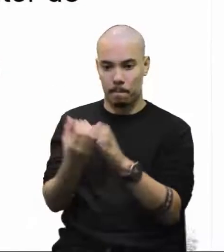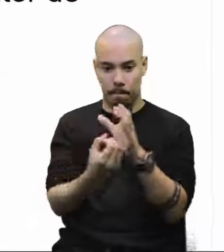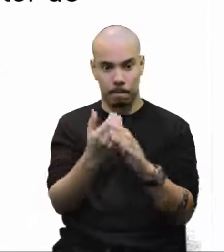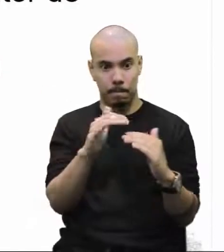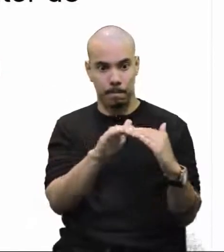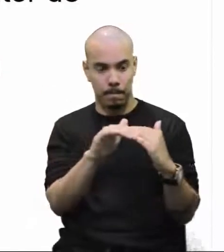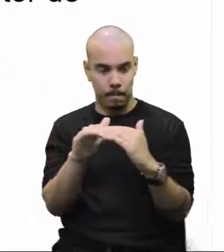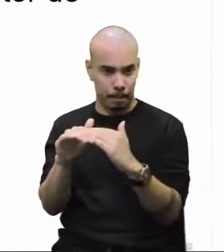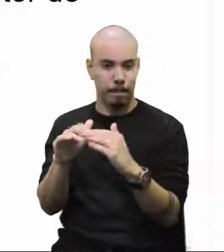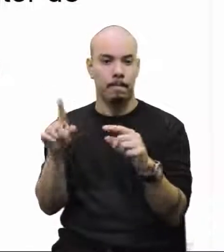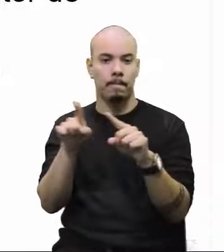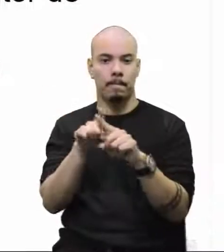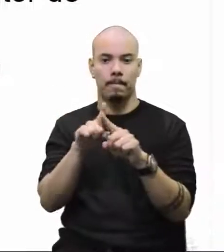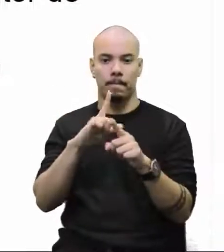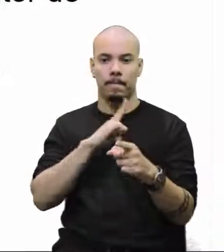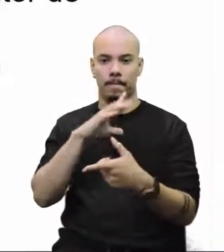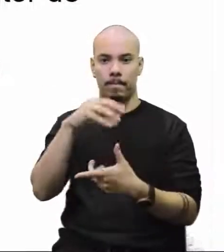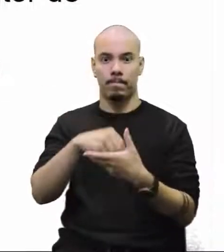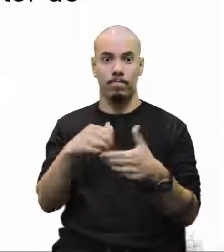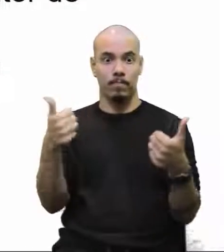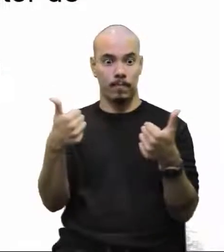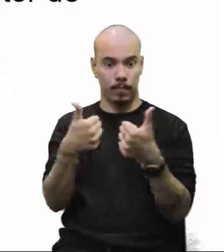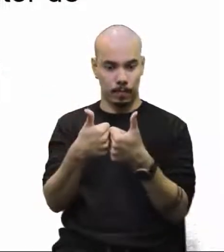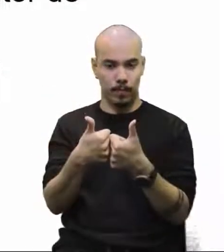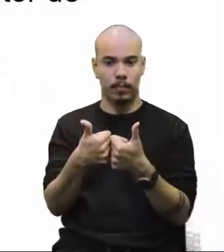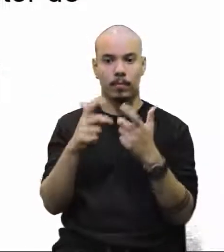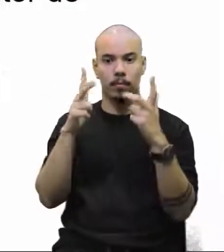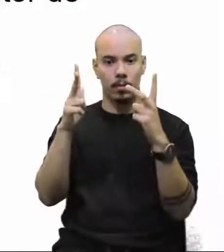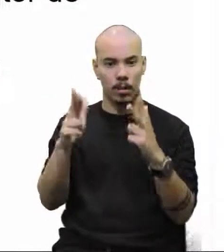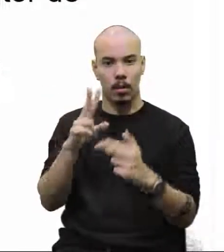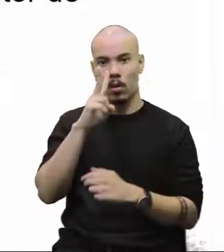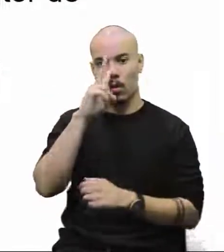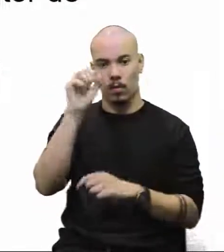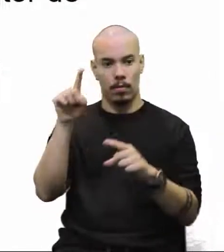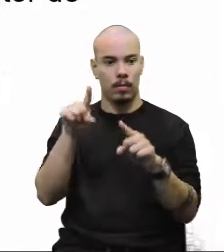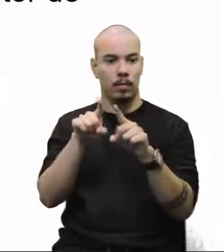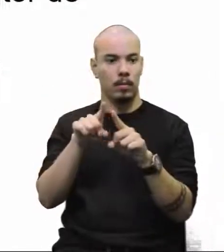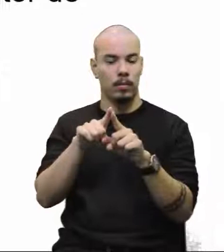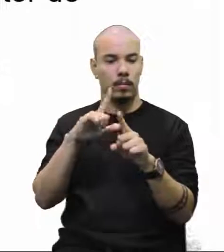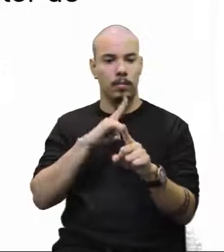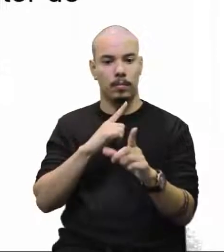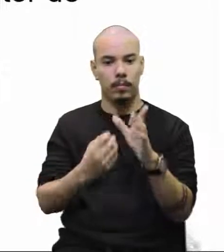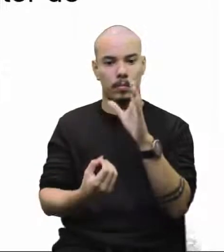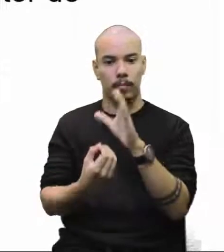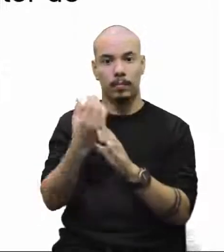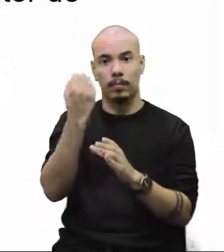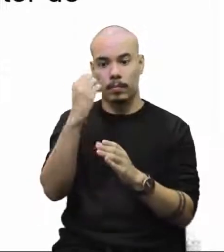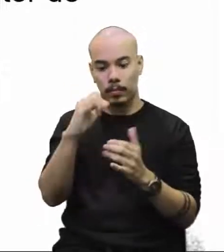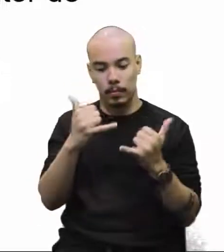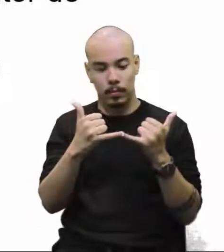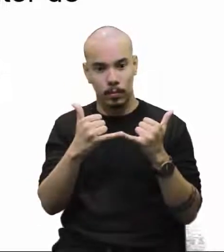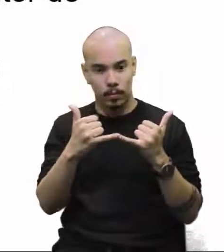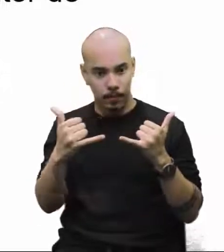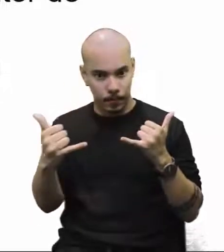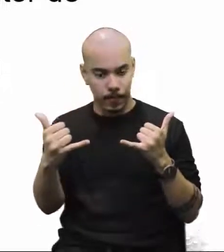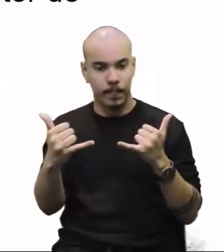está ali na vizinhança. A mesma força surge também quando um fio